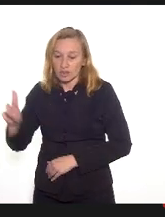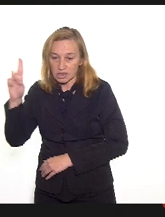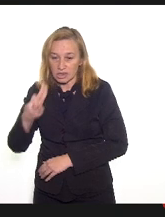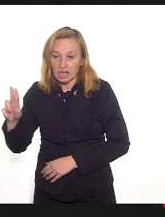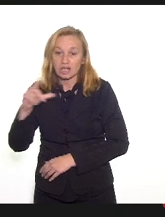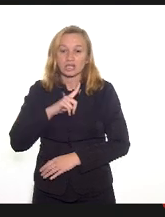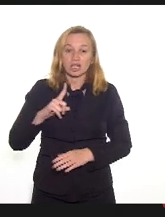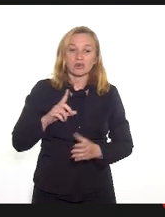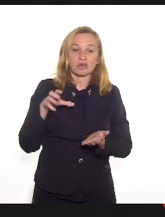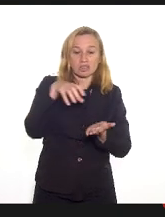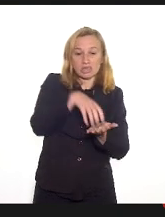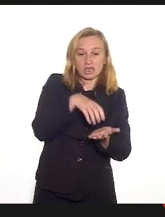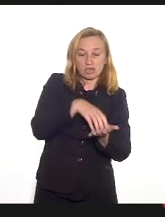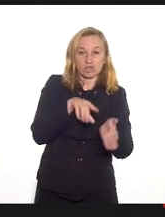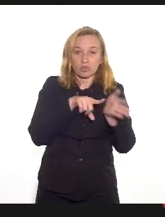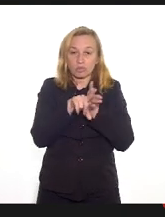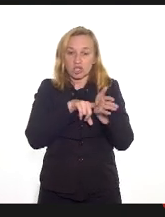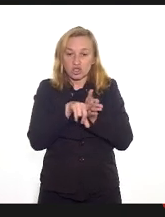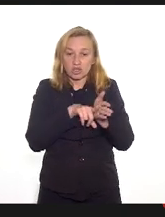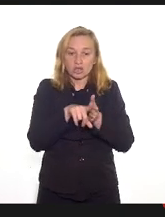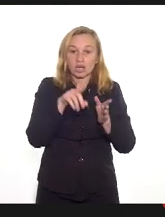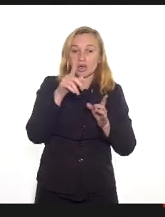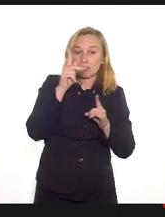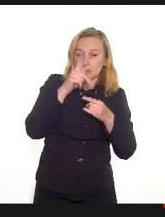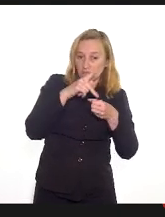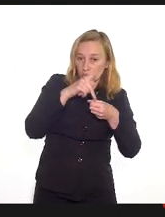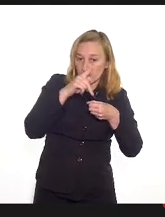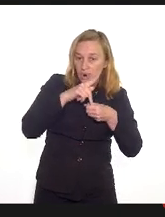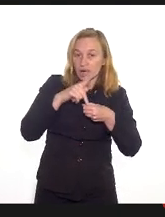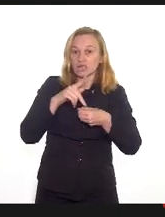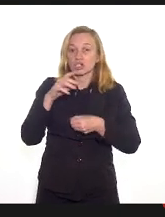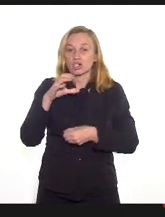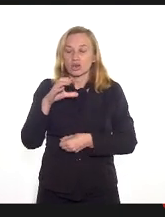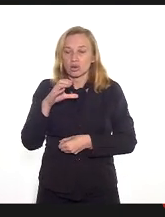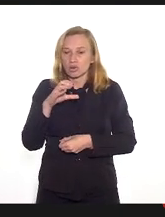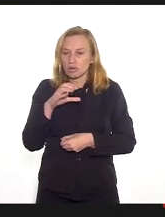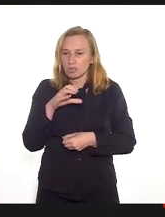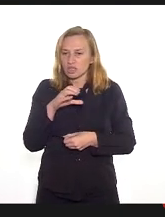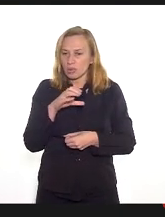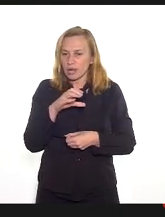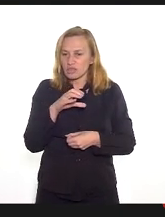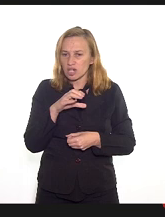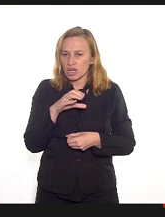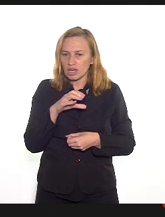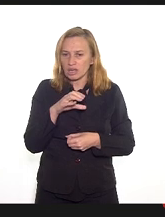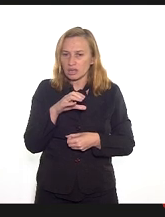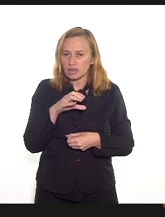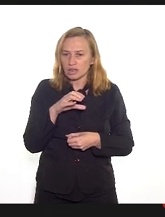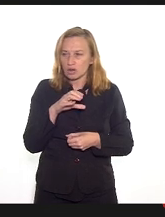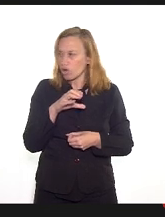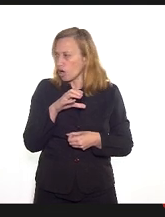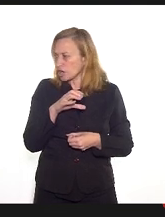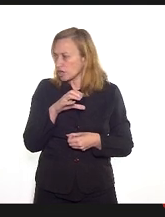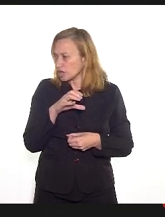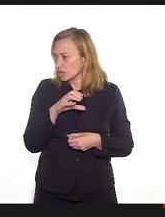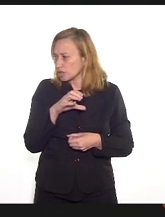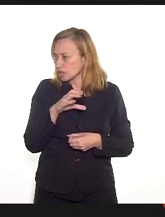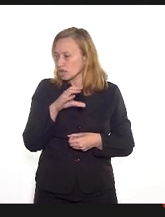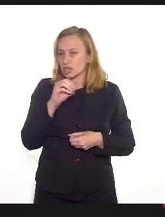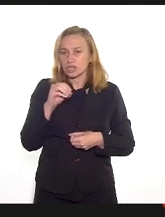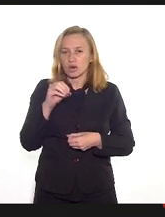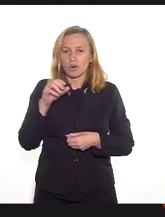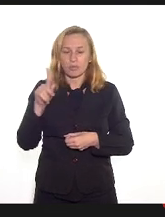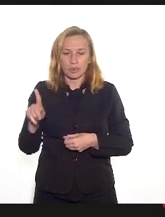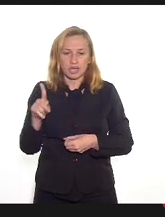grandes centros de pesquisas, como o da Petrobras, como a COP e como o Centro Tecnológico da Marinha do Rio de